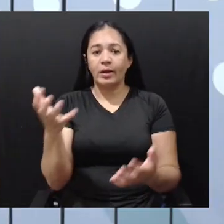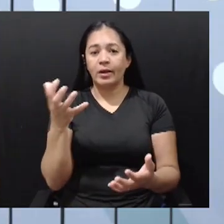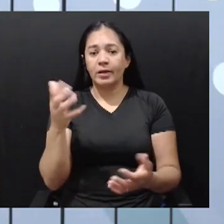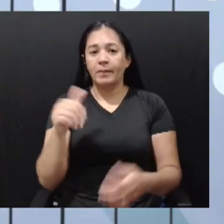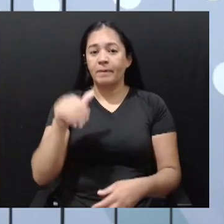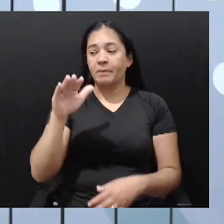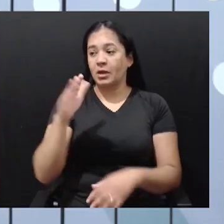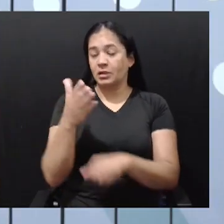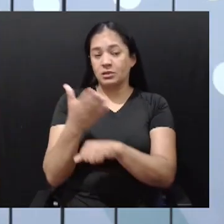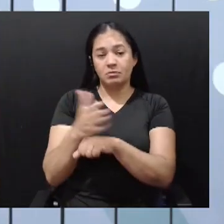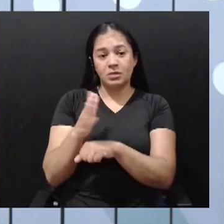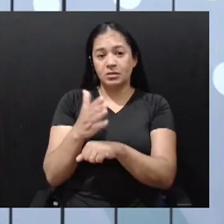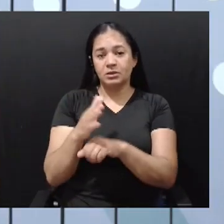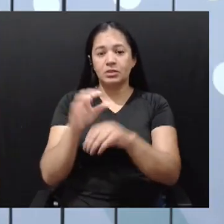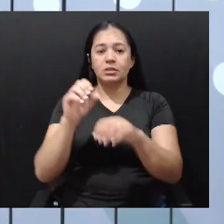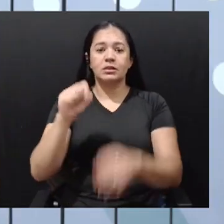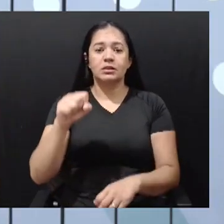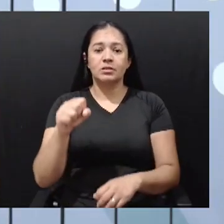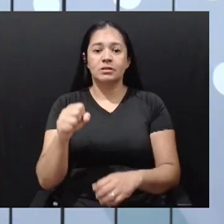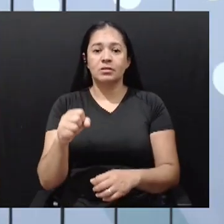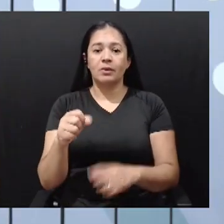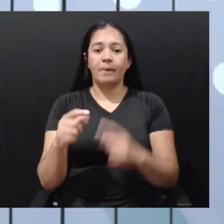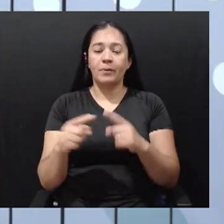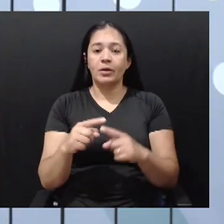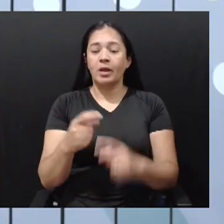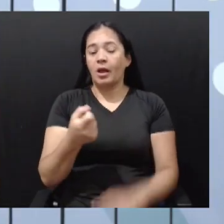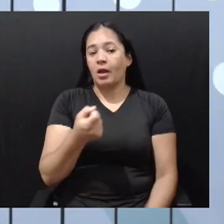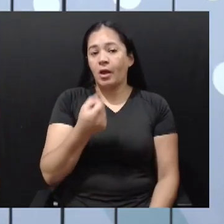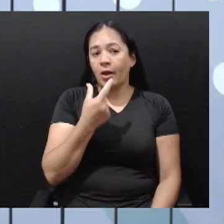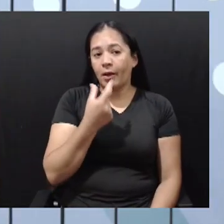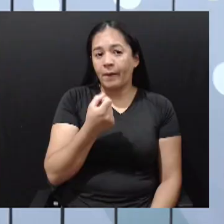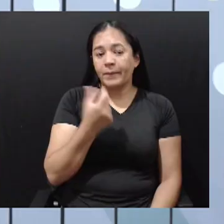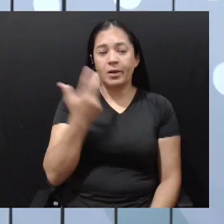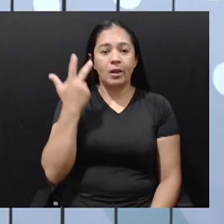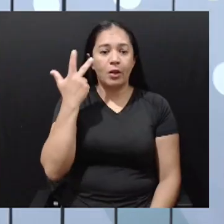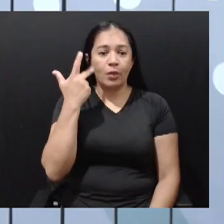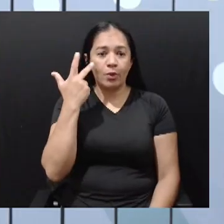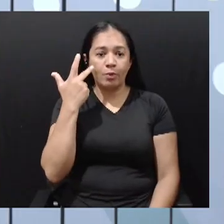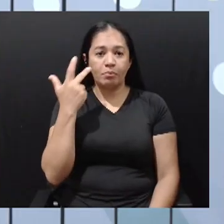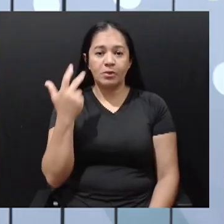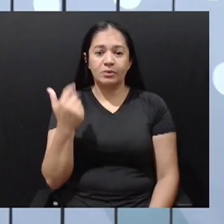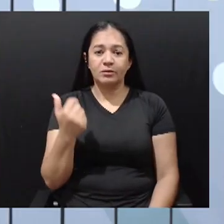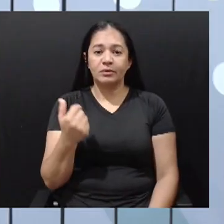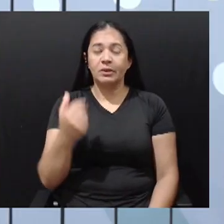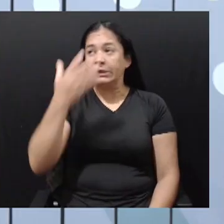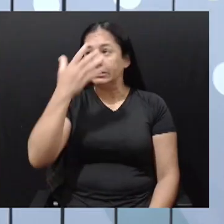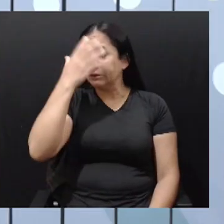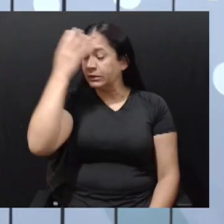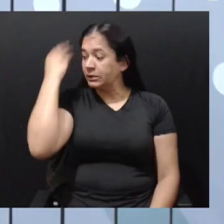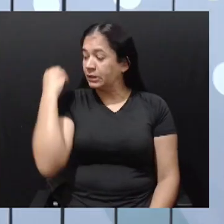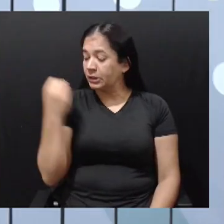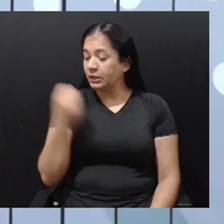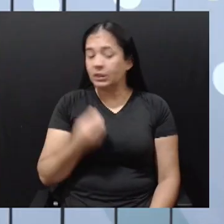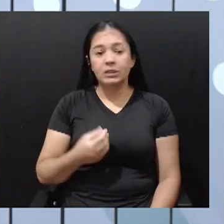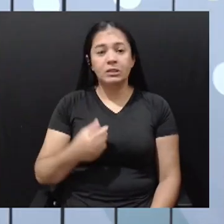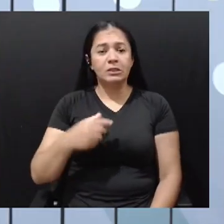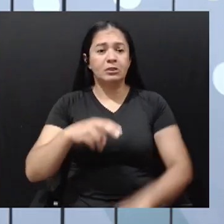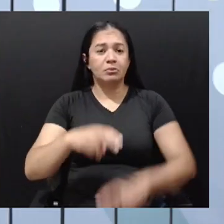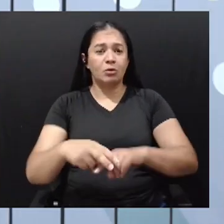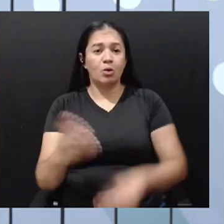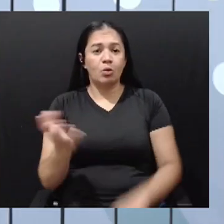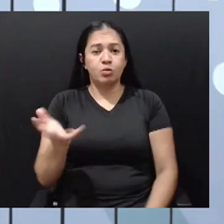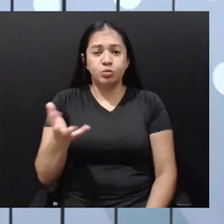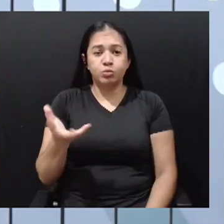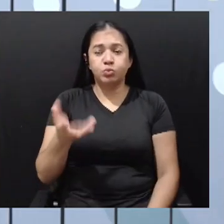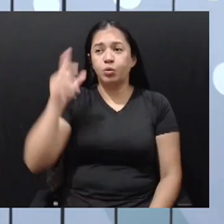exatamente, mesmo porque a pílula, né, convencional acaba tendo aquele esquecimento, né, na correria do dia a dia, ela acaba esquecendo